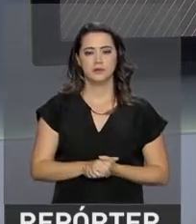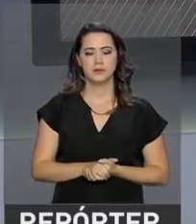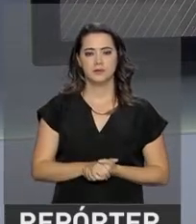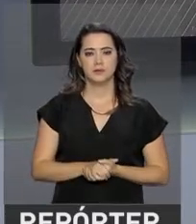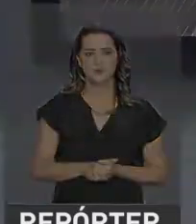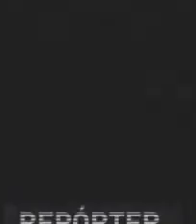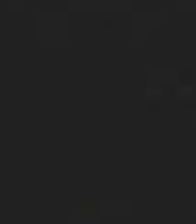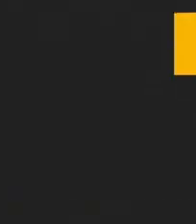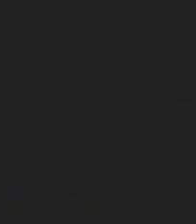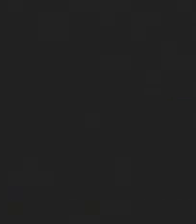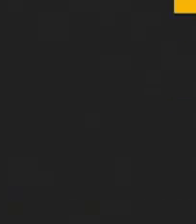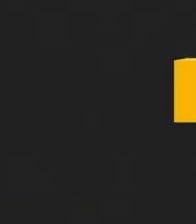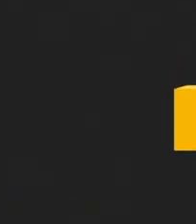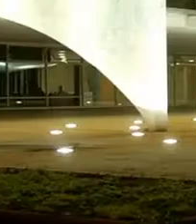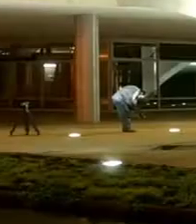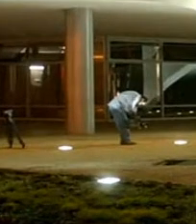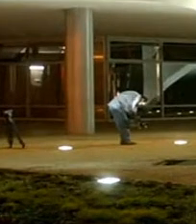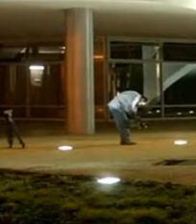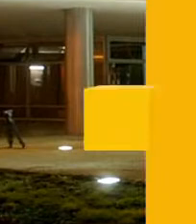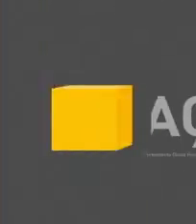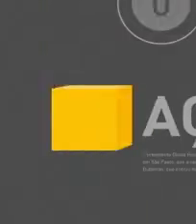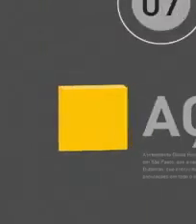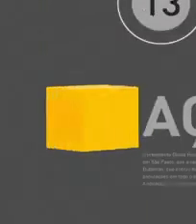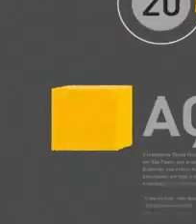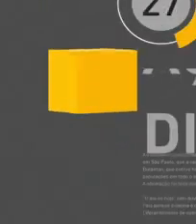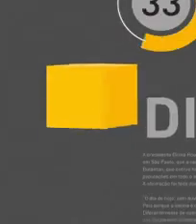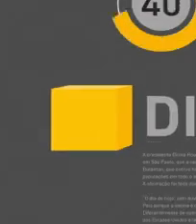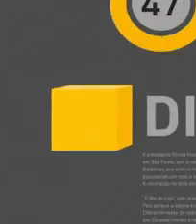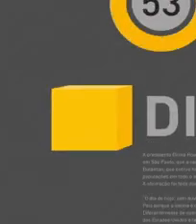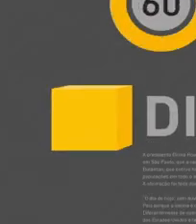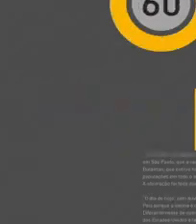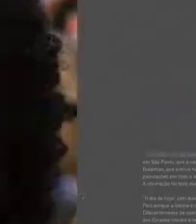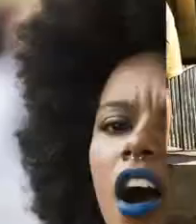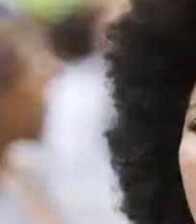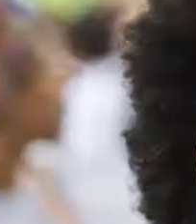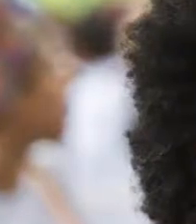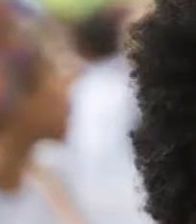Federal.